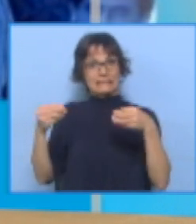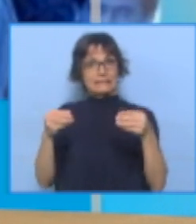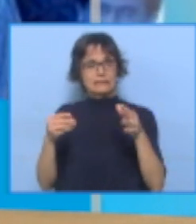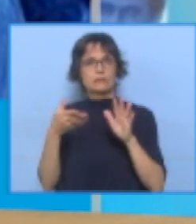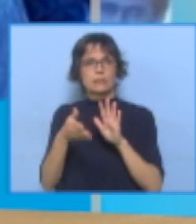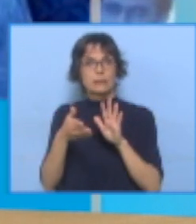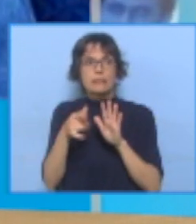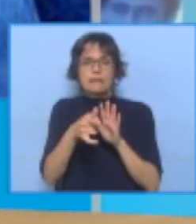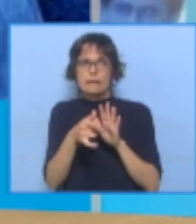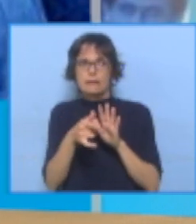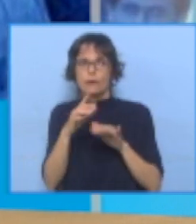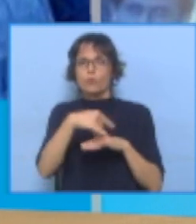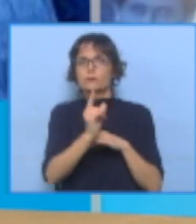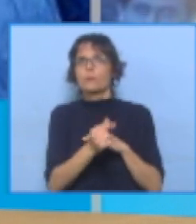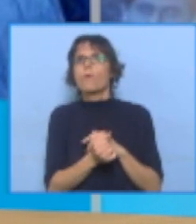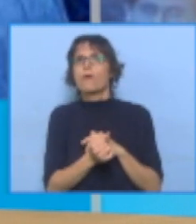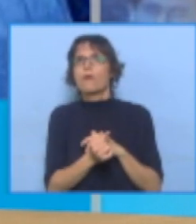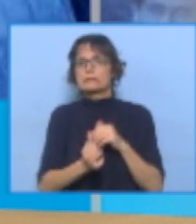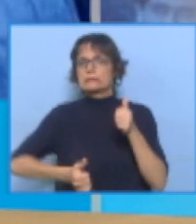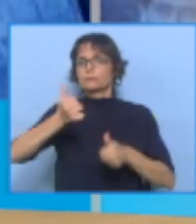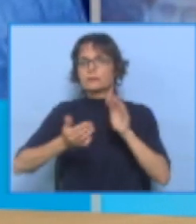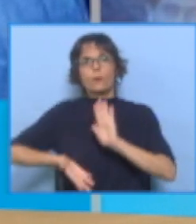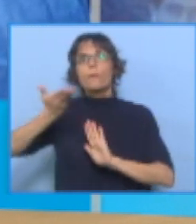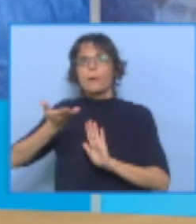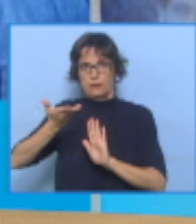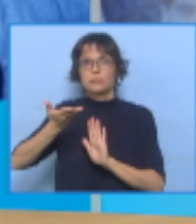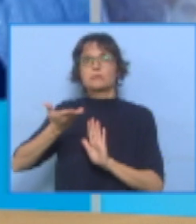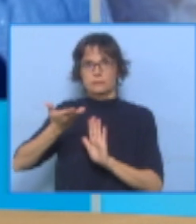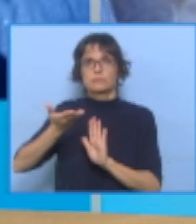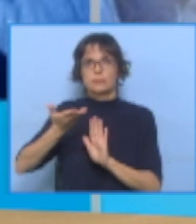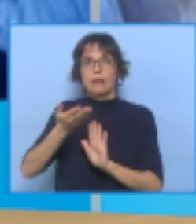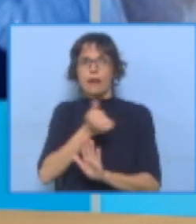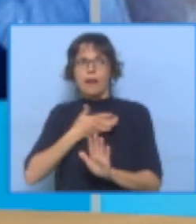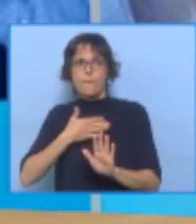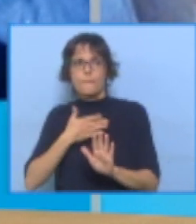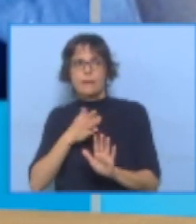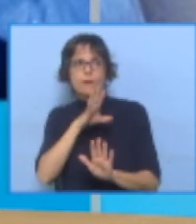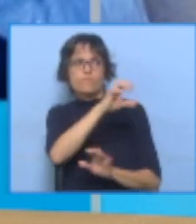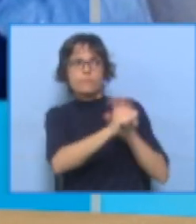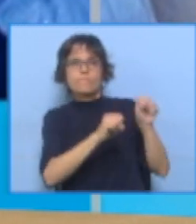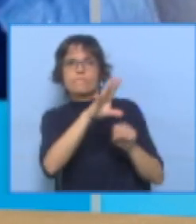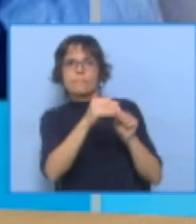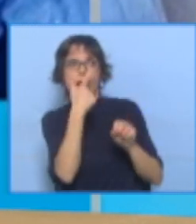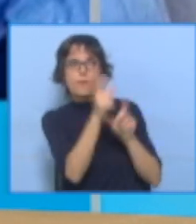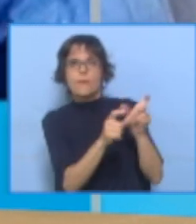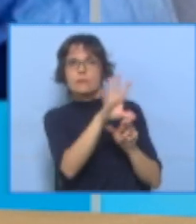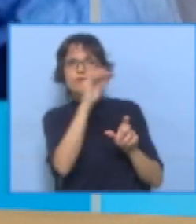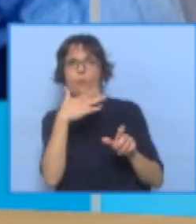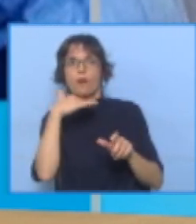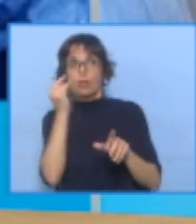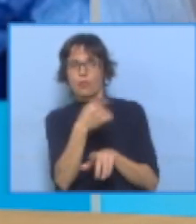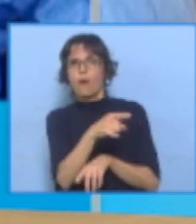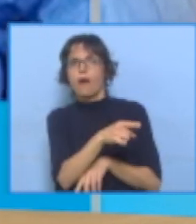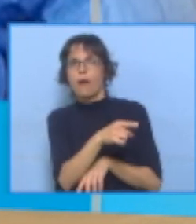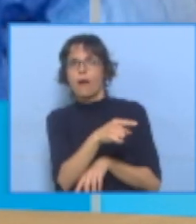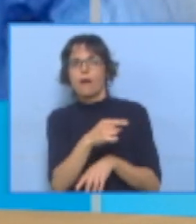a competição entre as empresas rouba esse talento à empresa que o formou, digamos, e, portanto, transformou-se naquilo que